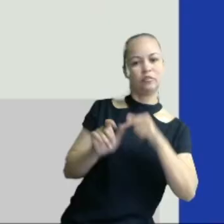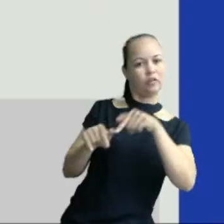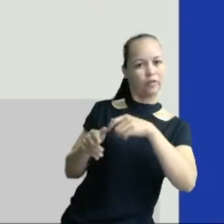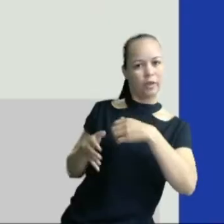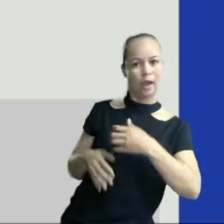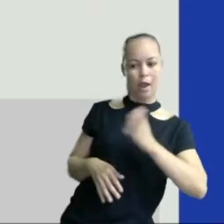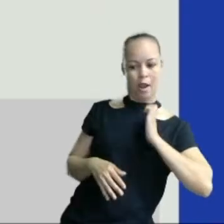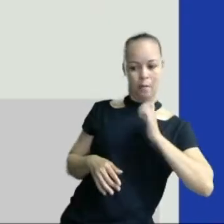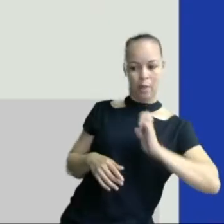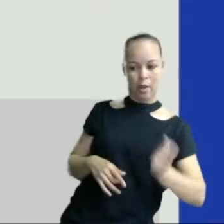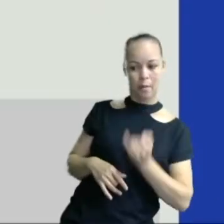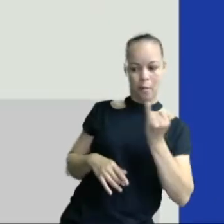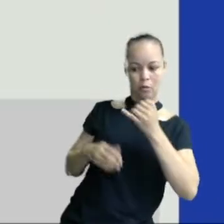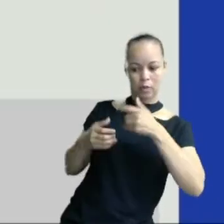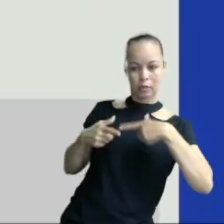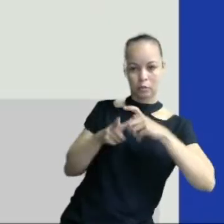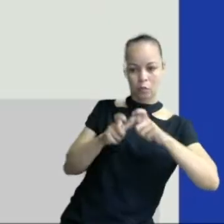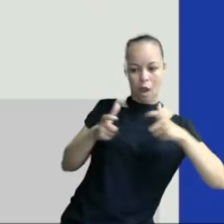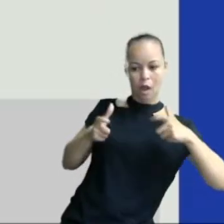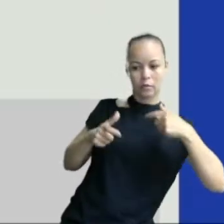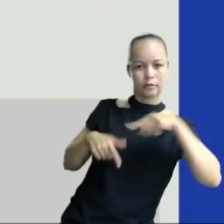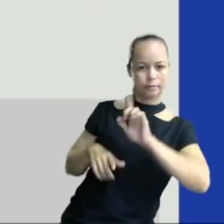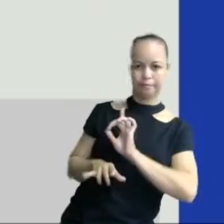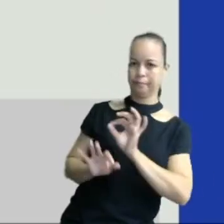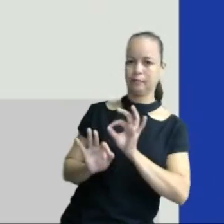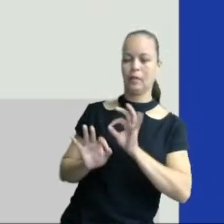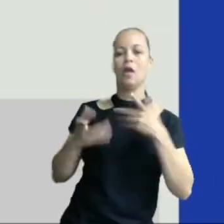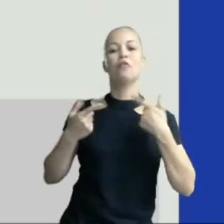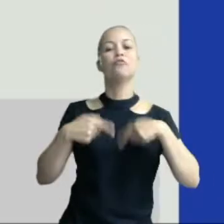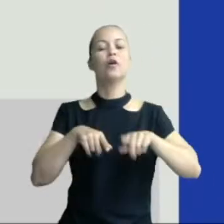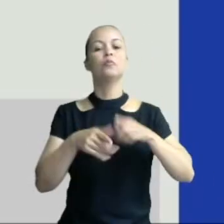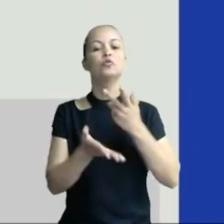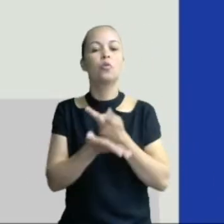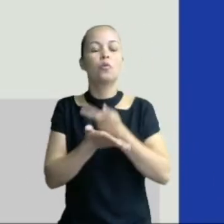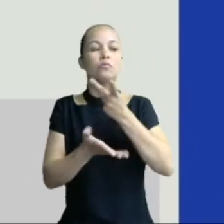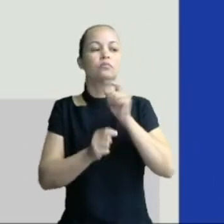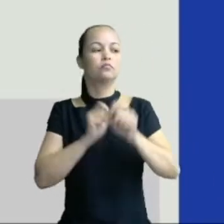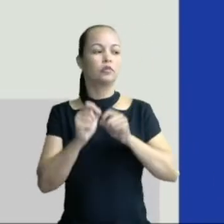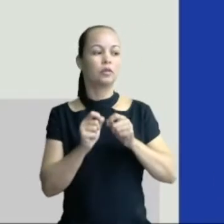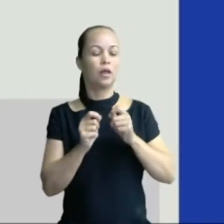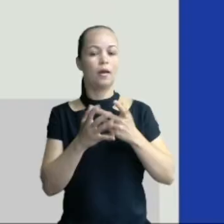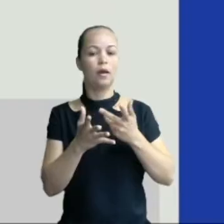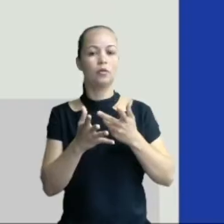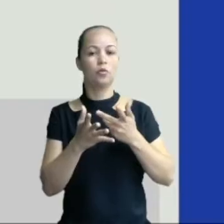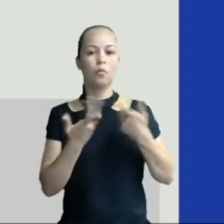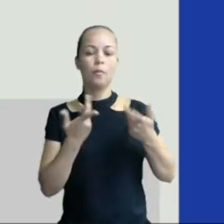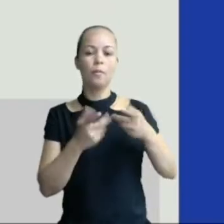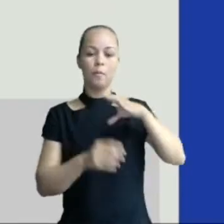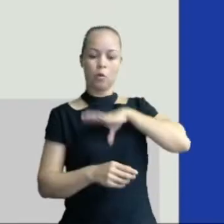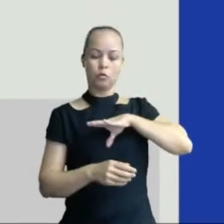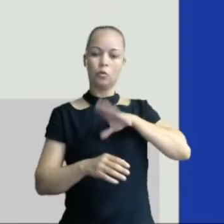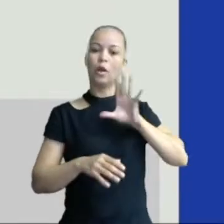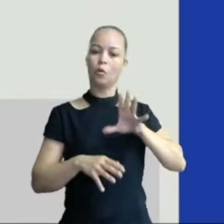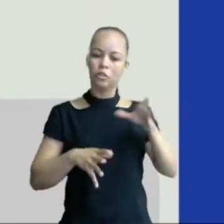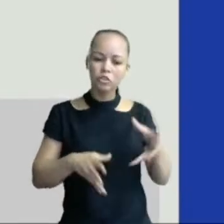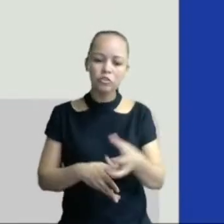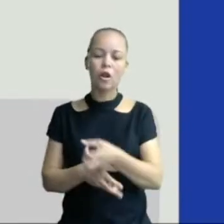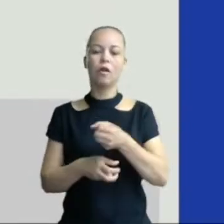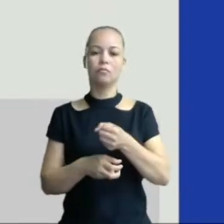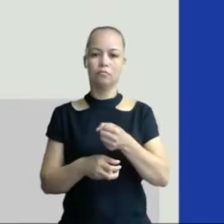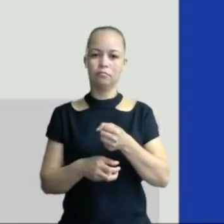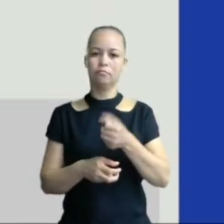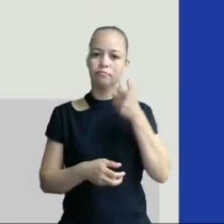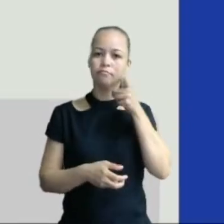seguinte, vamos tomar conta das terras que Portugal já conquistou. Aí foi quando começou o processo de